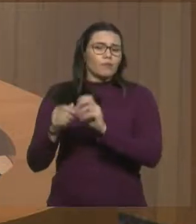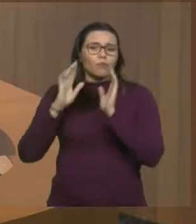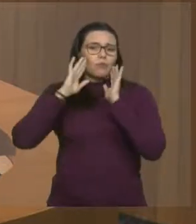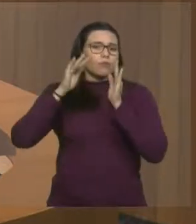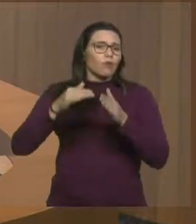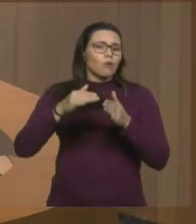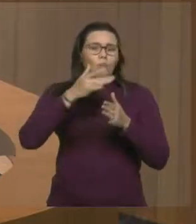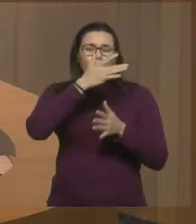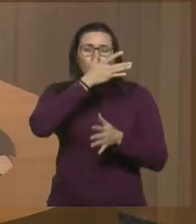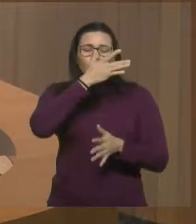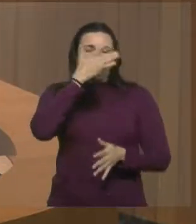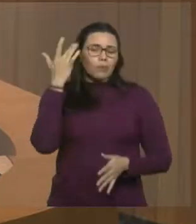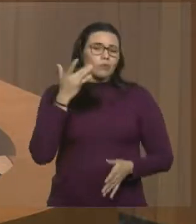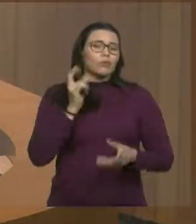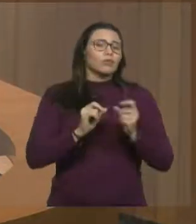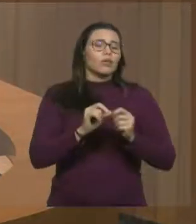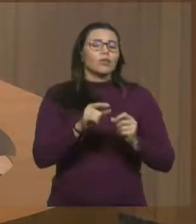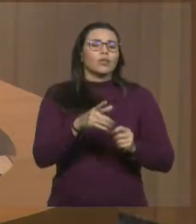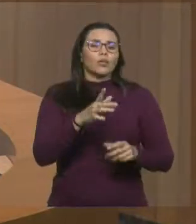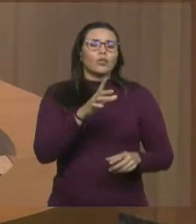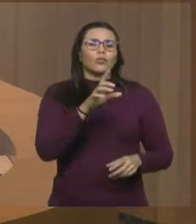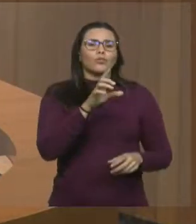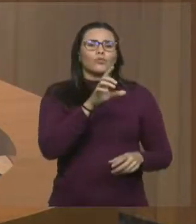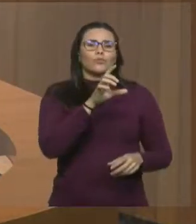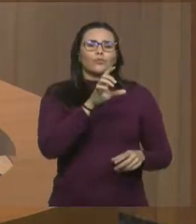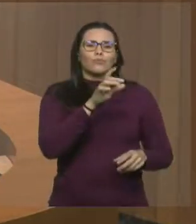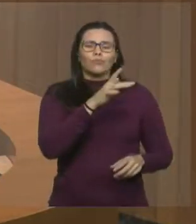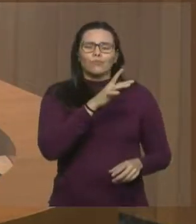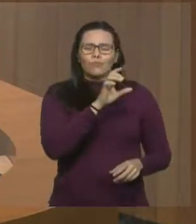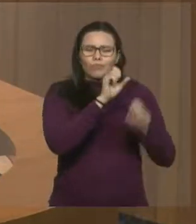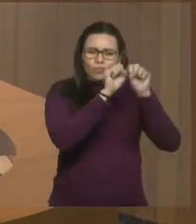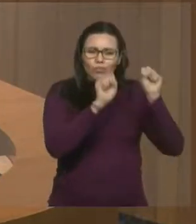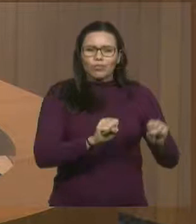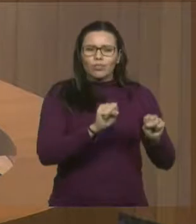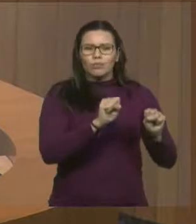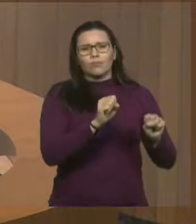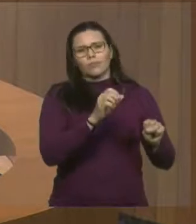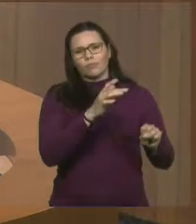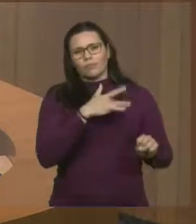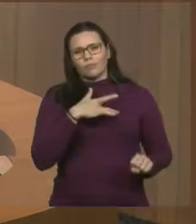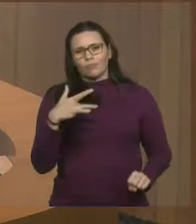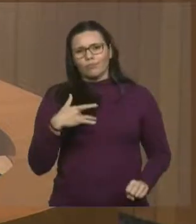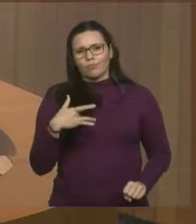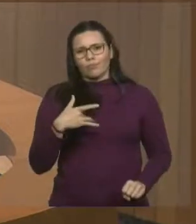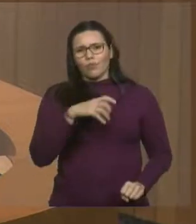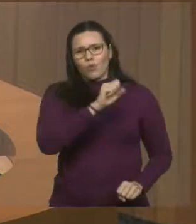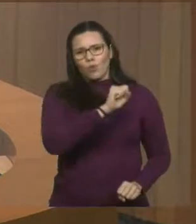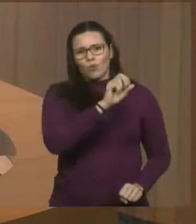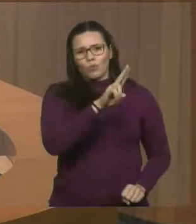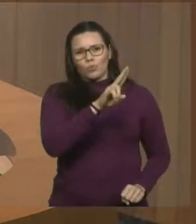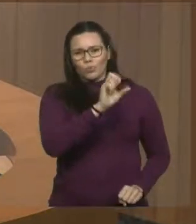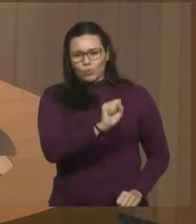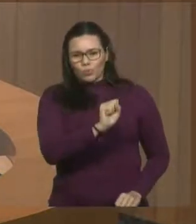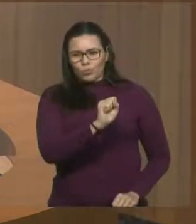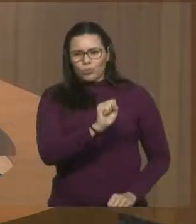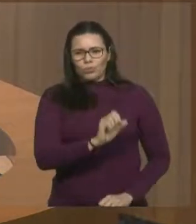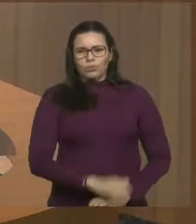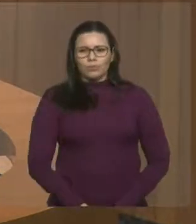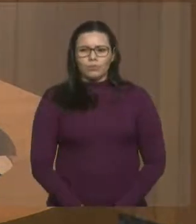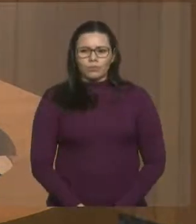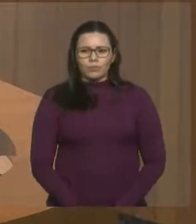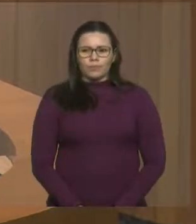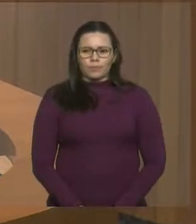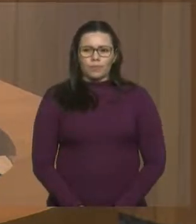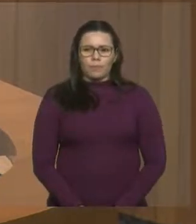instituição Aldenor Abelo, é tratar do Sistema Único de Saúde, sim. Não adianta dizer, nós estamos mandando dinheiro